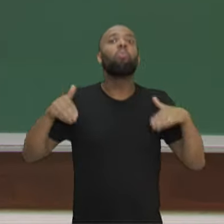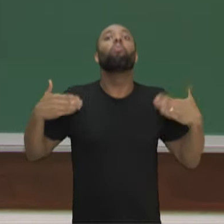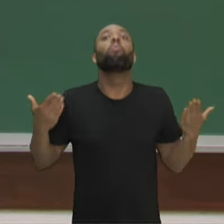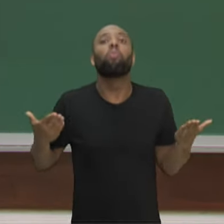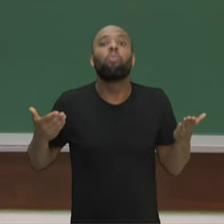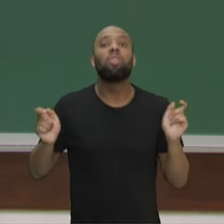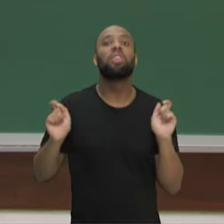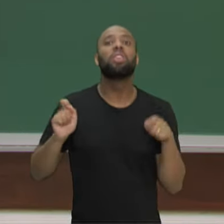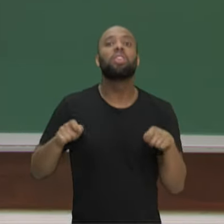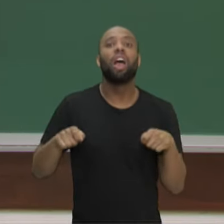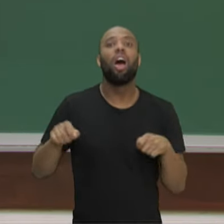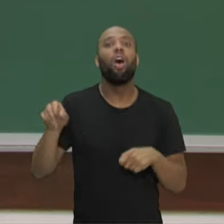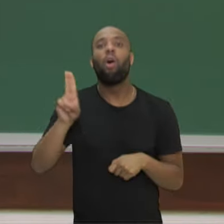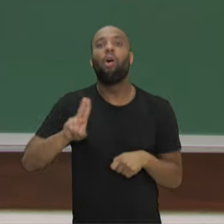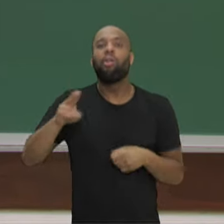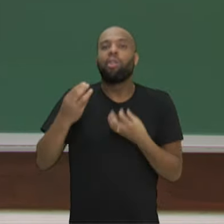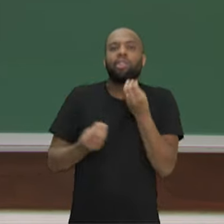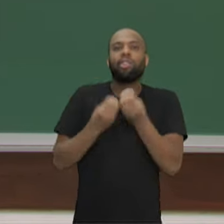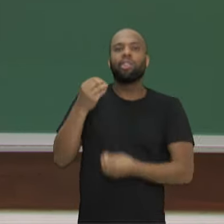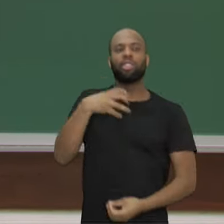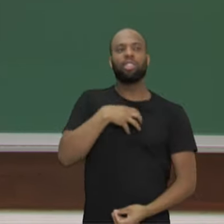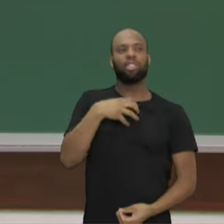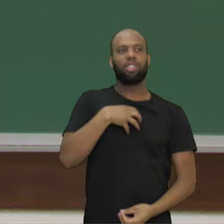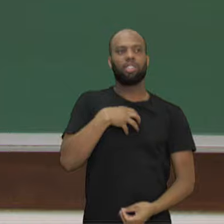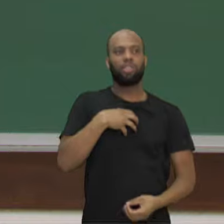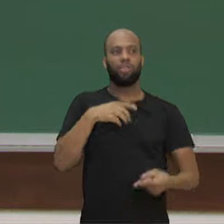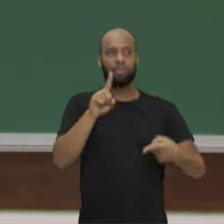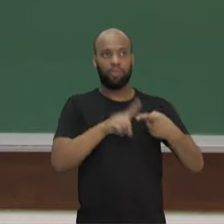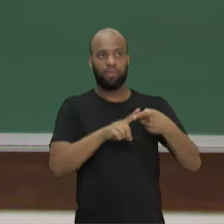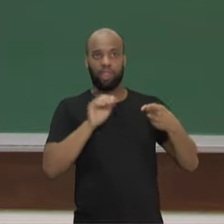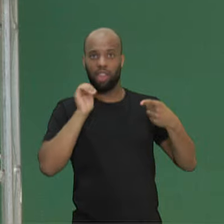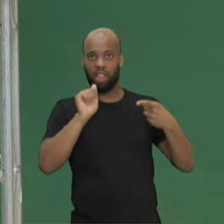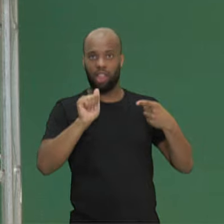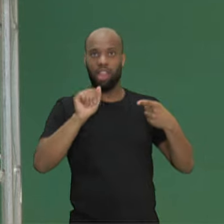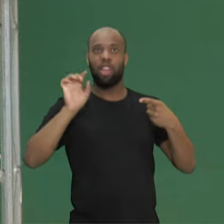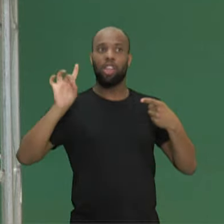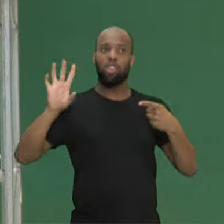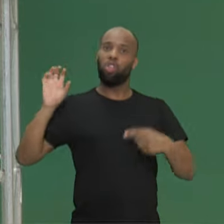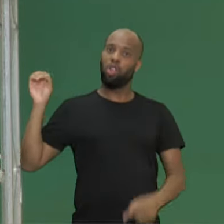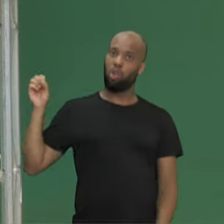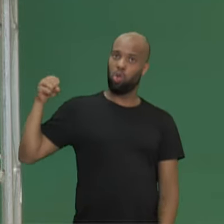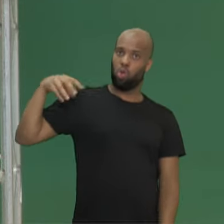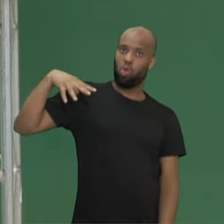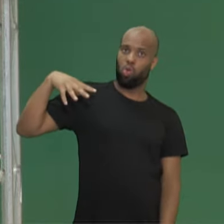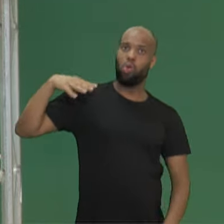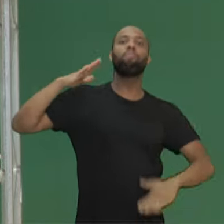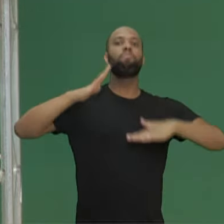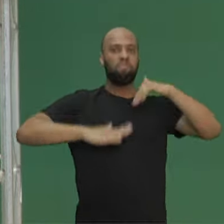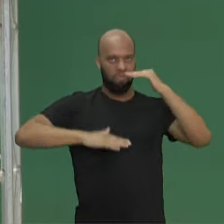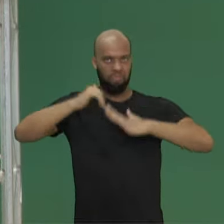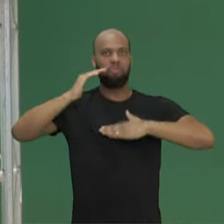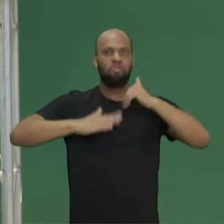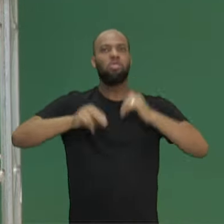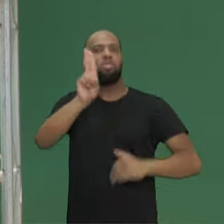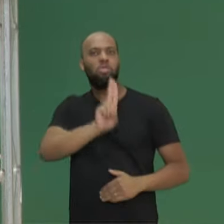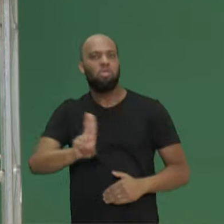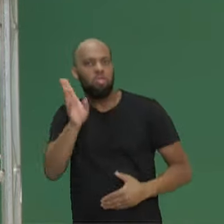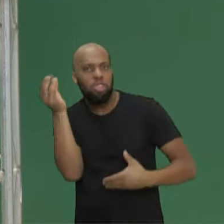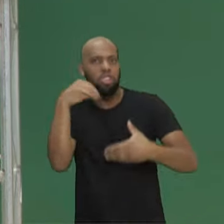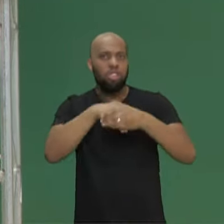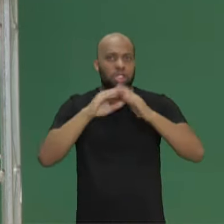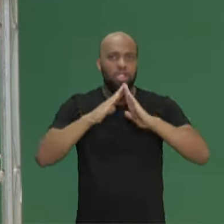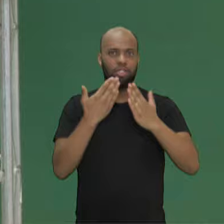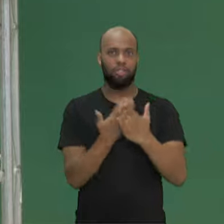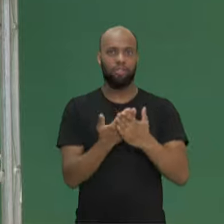são essas possibilidades, hein? Letra A, somente luzes profissionais podem ser